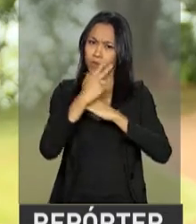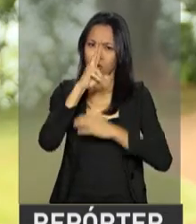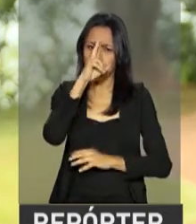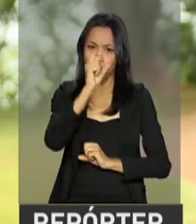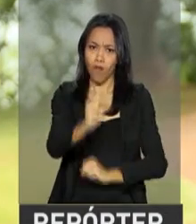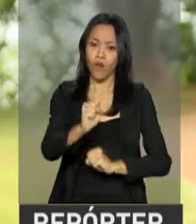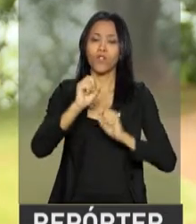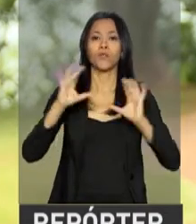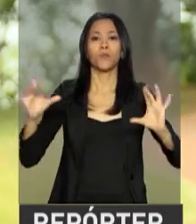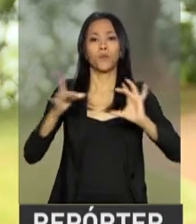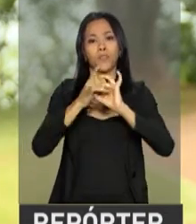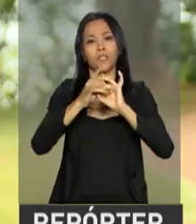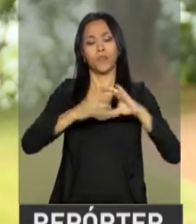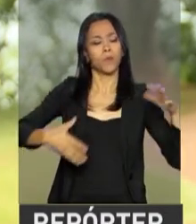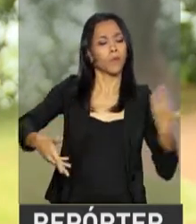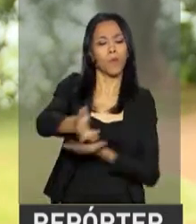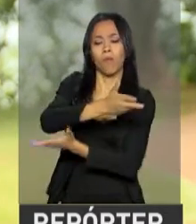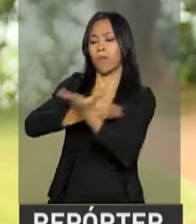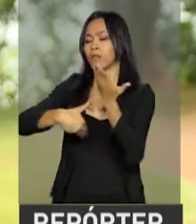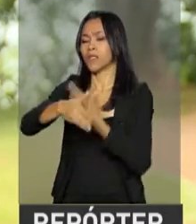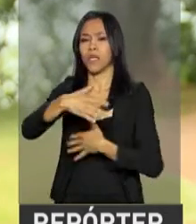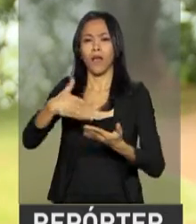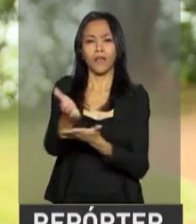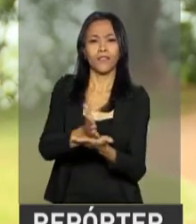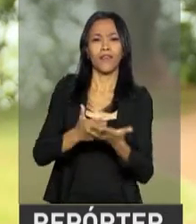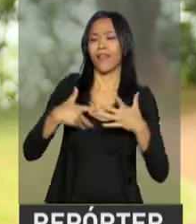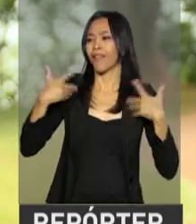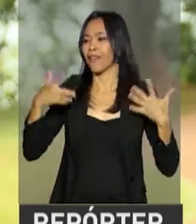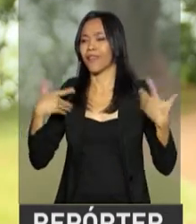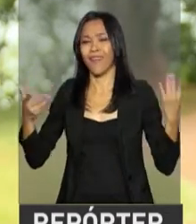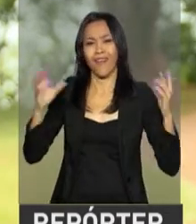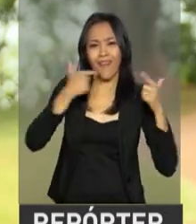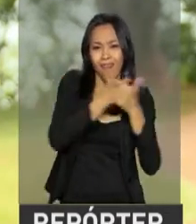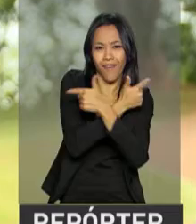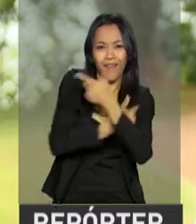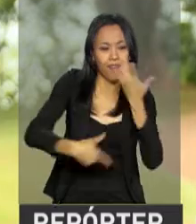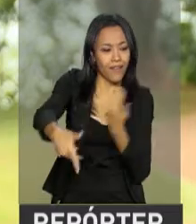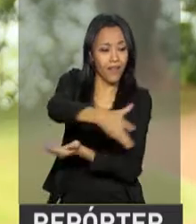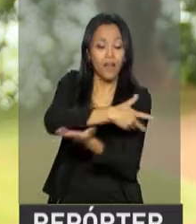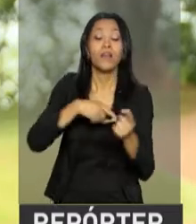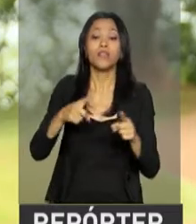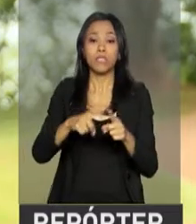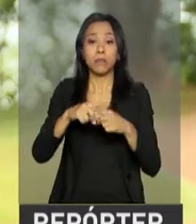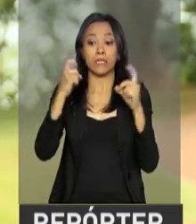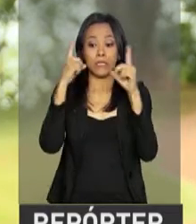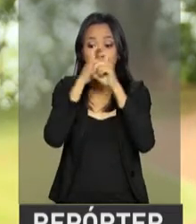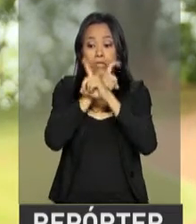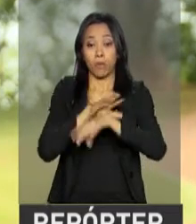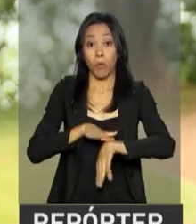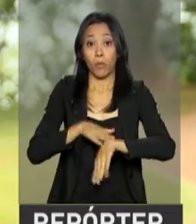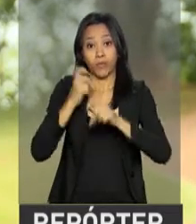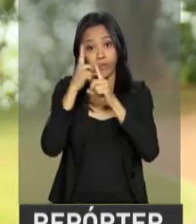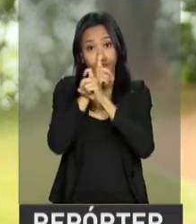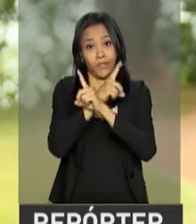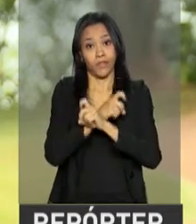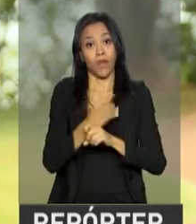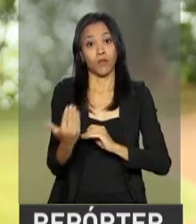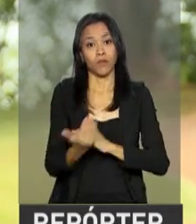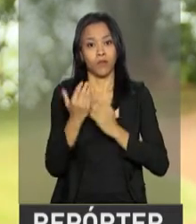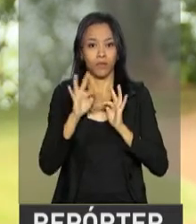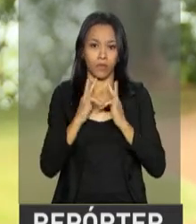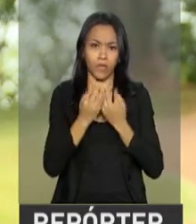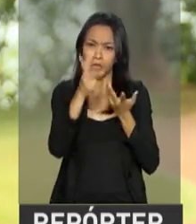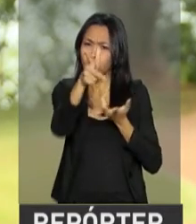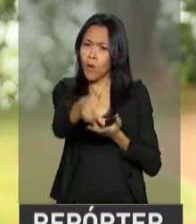tanto para compartilhar para dividir as alegrias como para enfrentar e vencer as dificuldades é como o nosso país